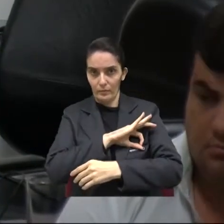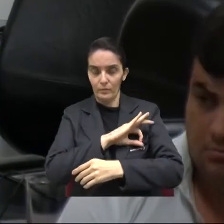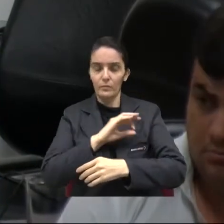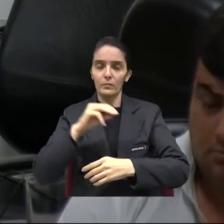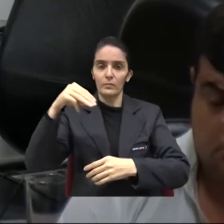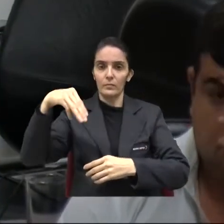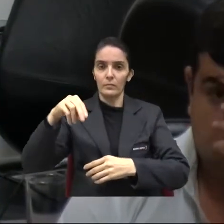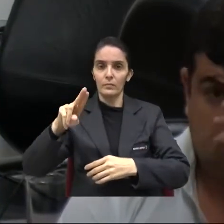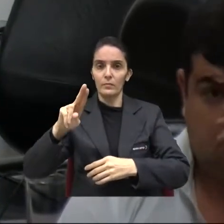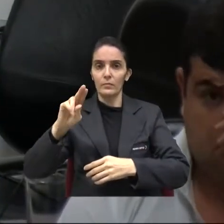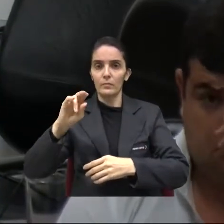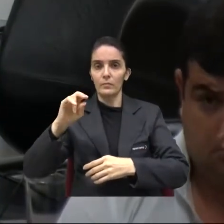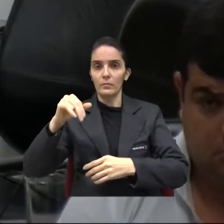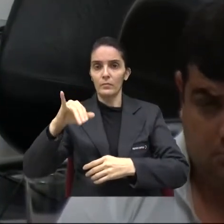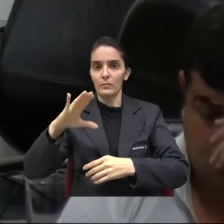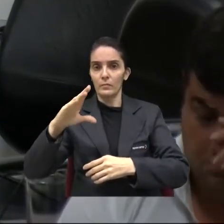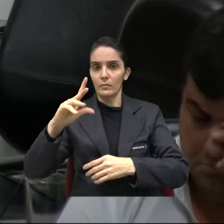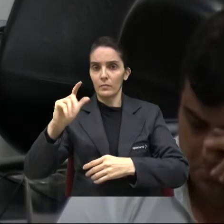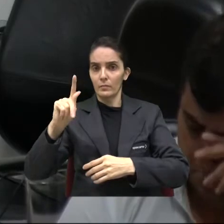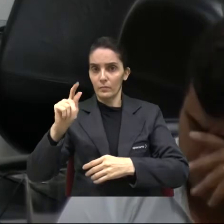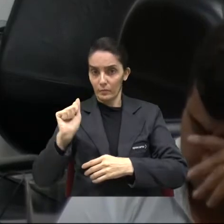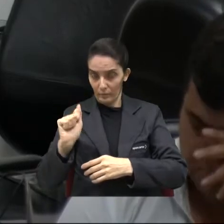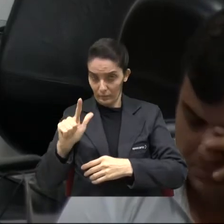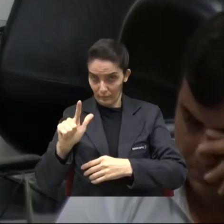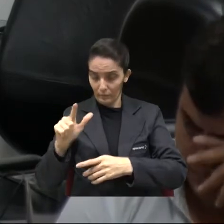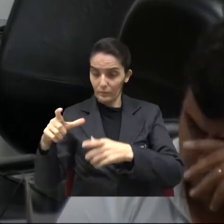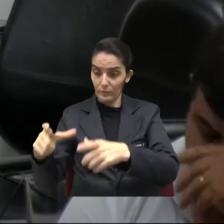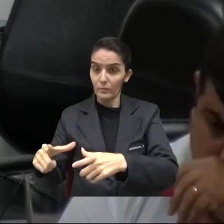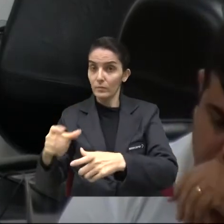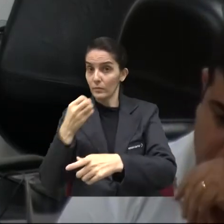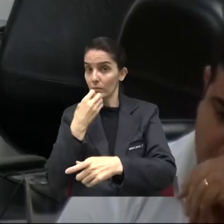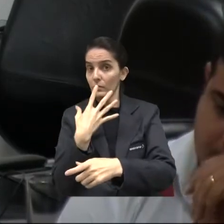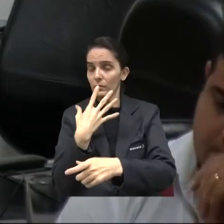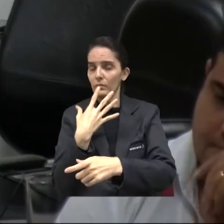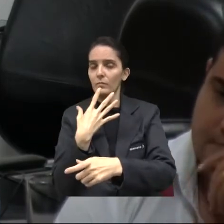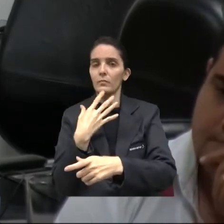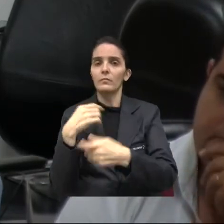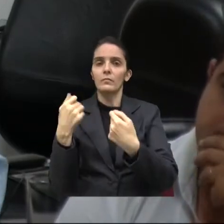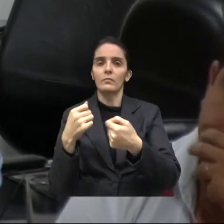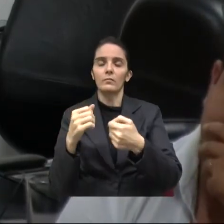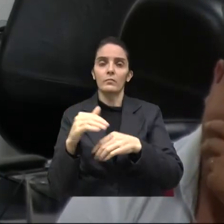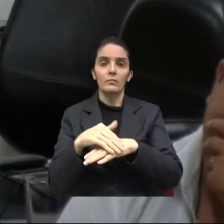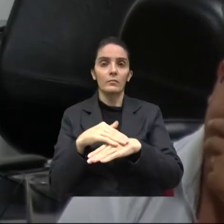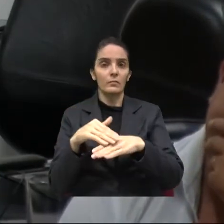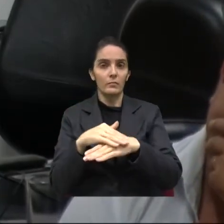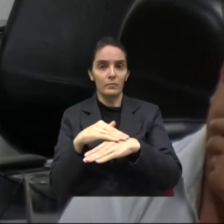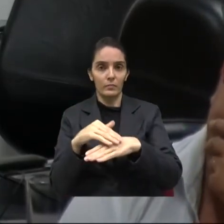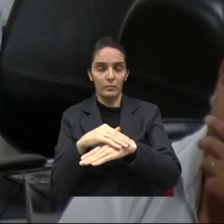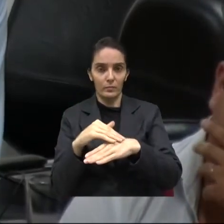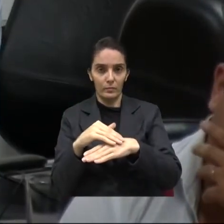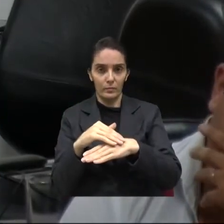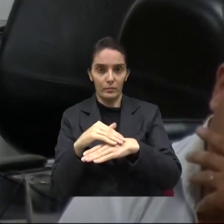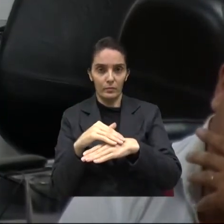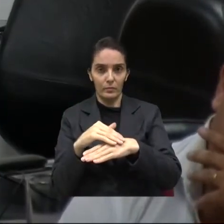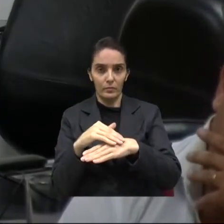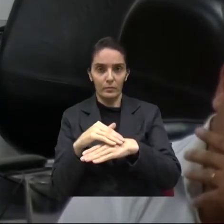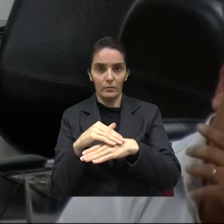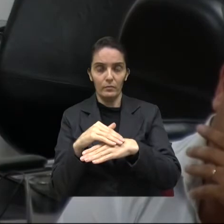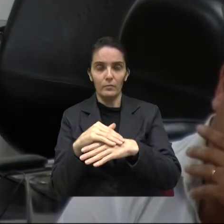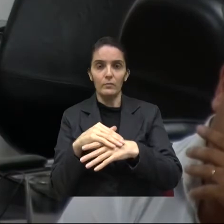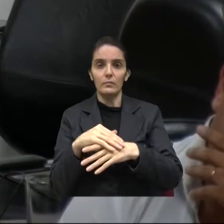bom local que de repente podemos sim conversar, é um requerimento interessante, para que se coloque